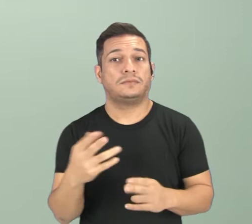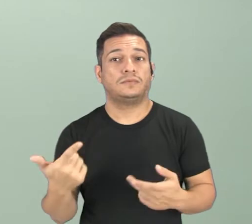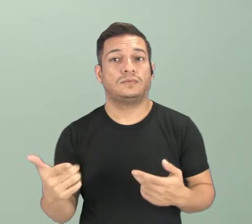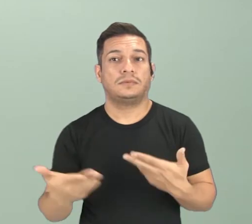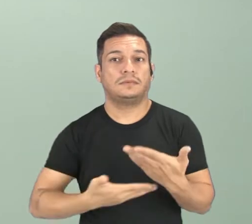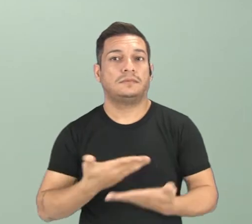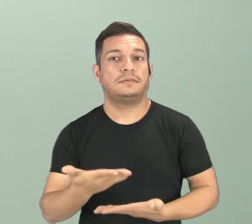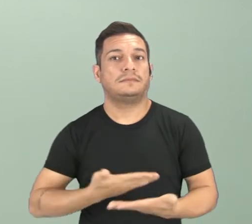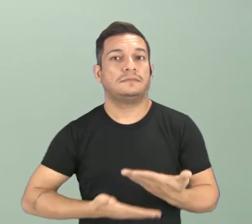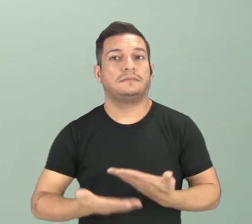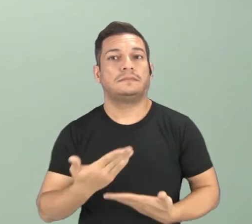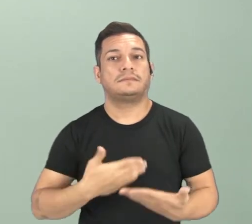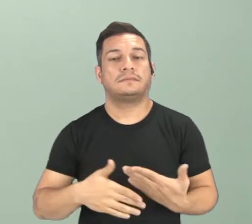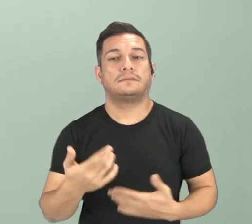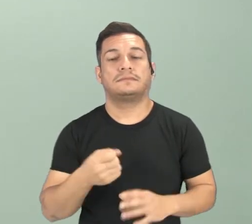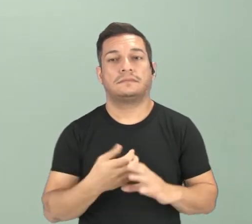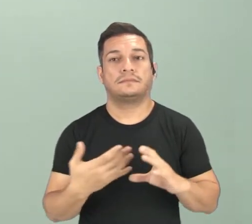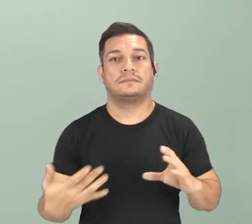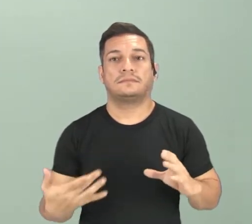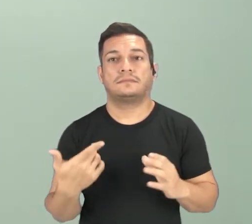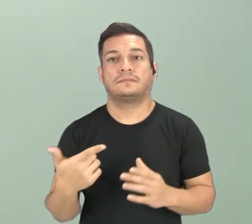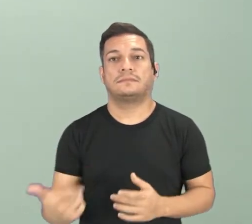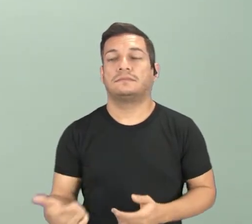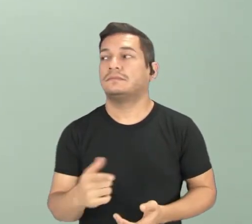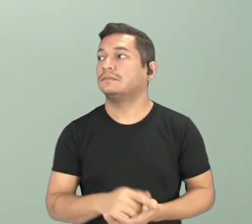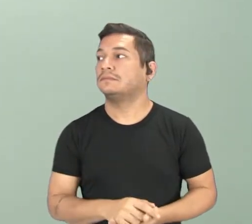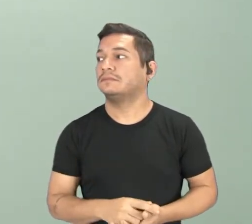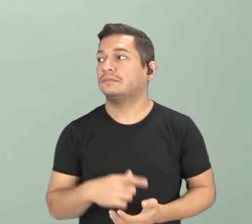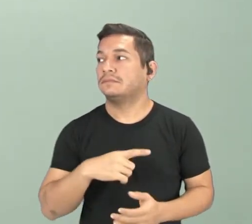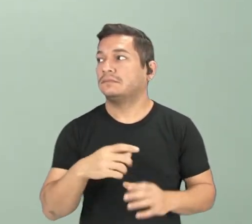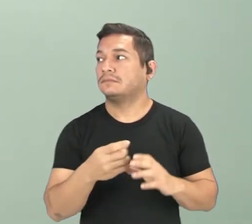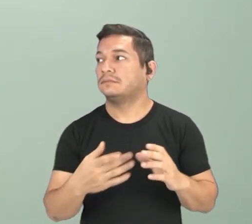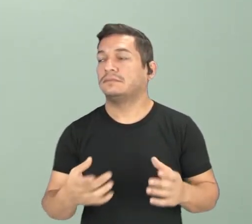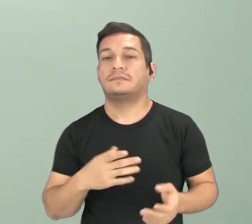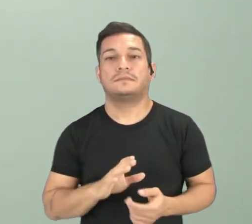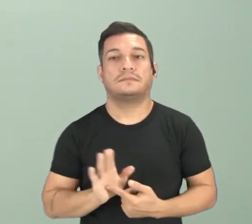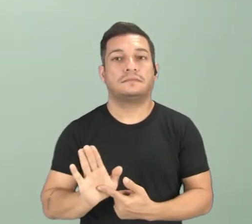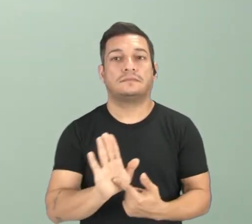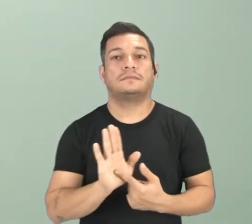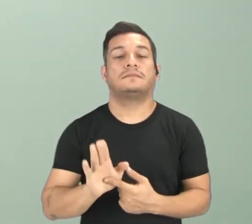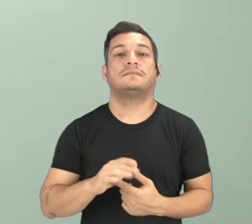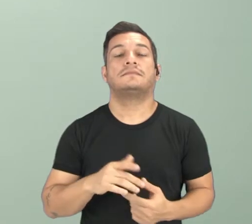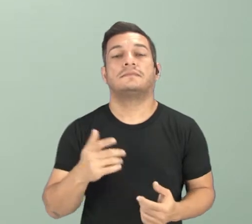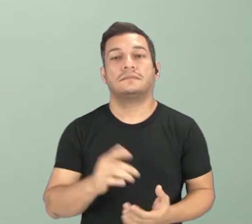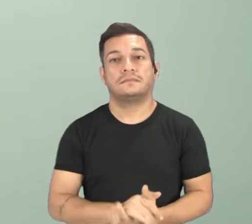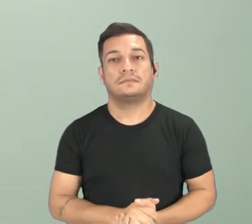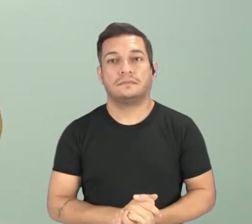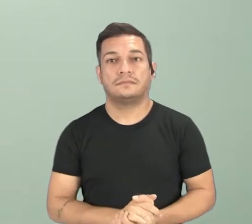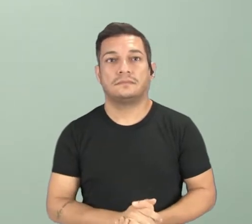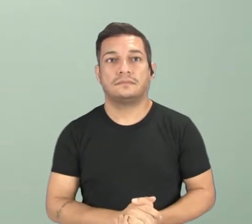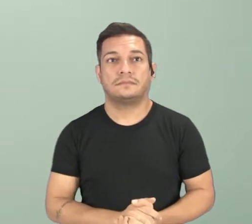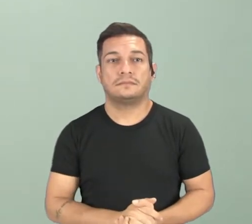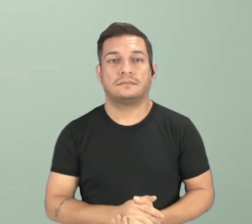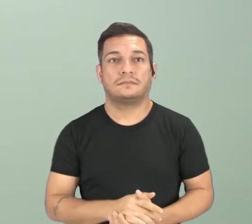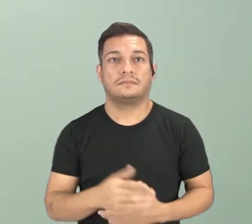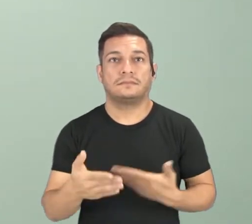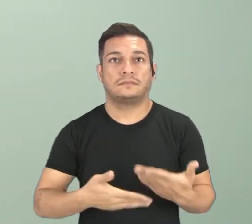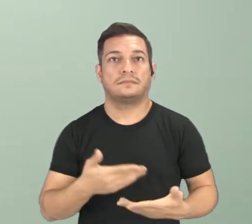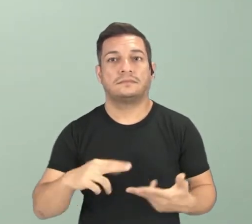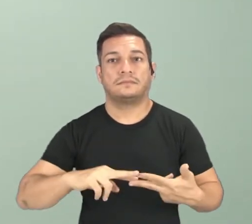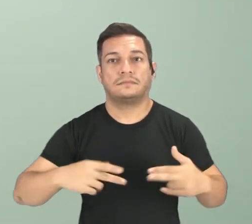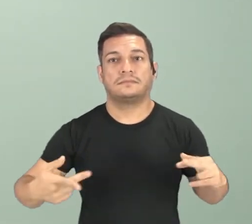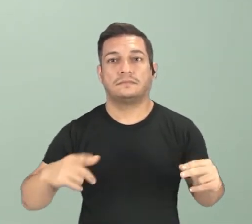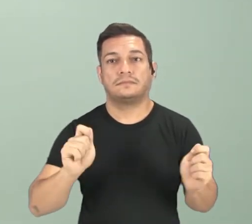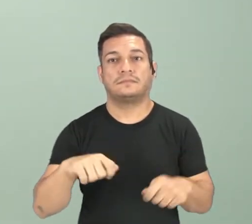entre essas características. Eu tenho uma característica se expressando sobre outra. Na interação gênica, eu